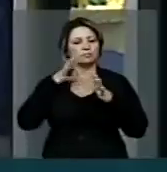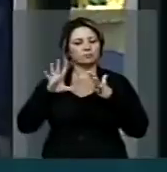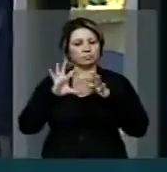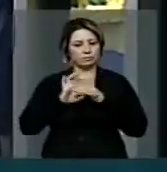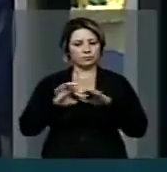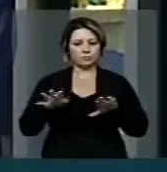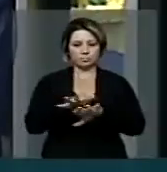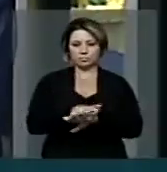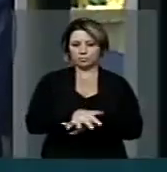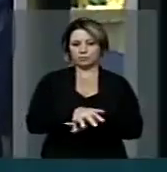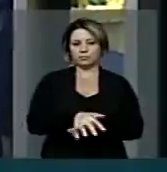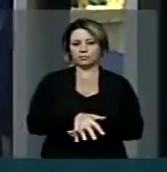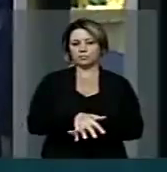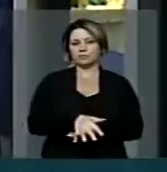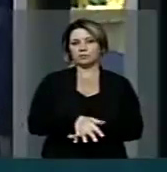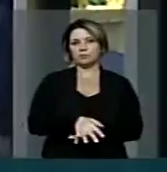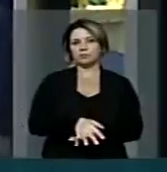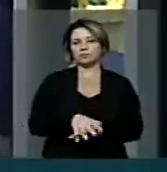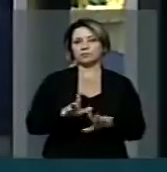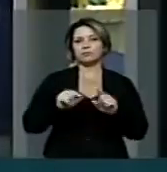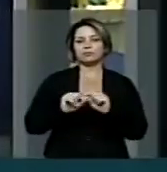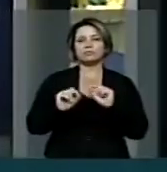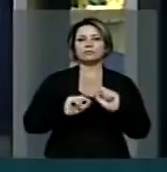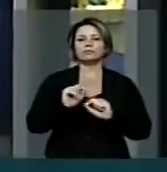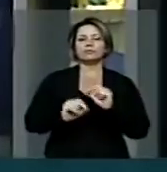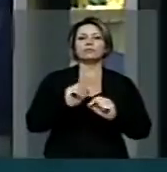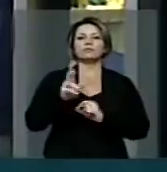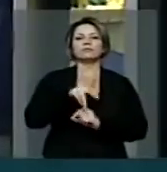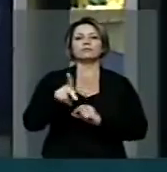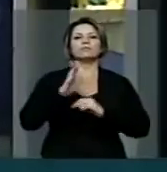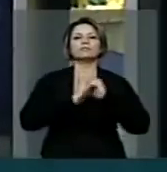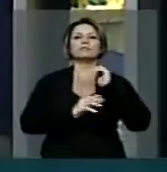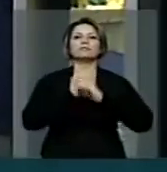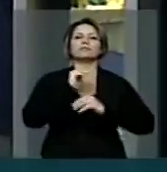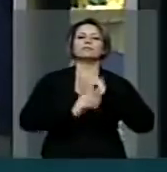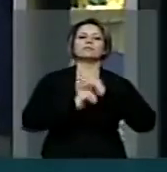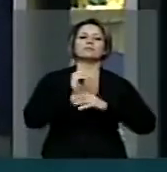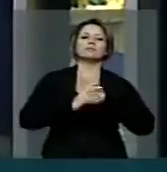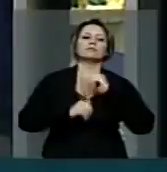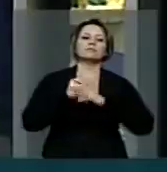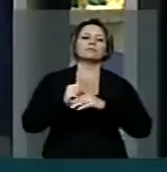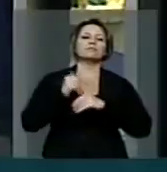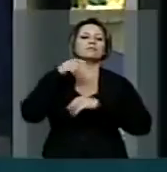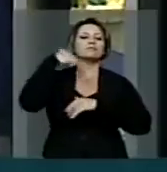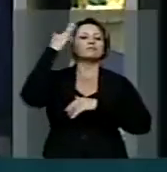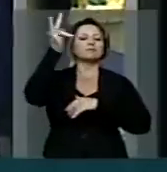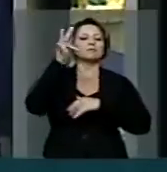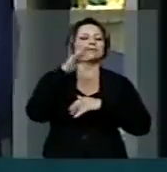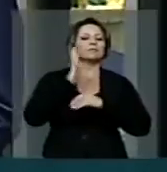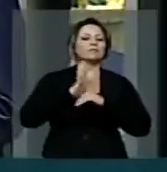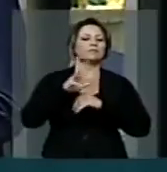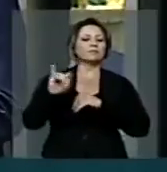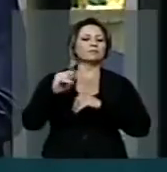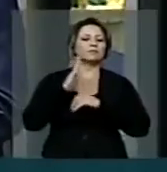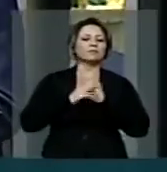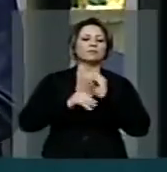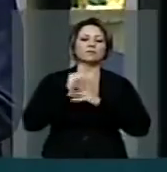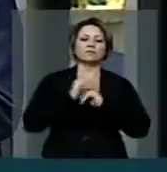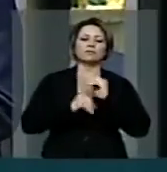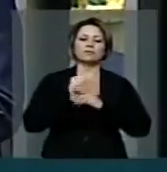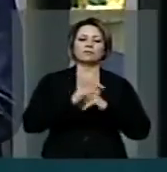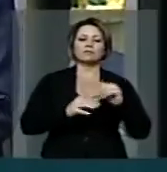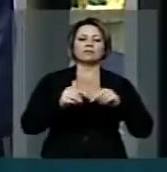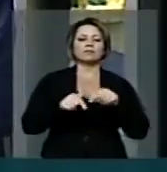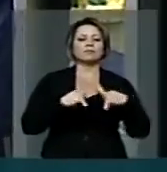integrado com aquilo que o profissional, aquilo que o aluno depois vai fazer. Um